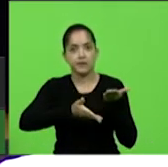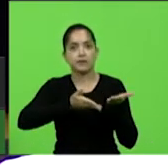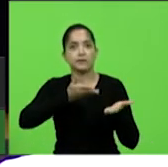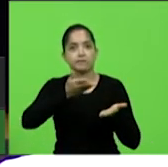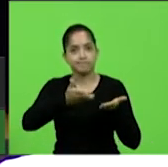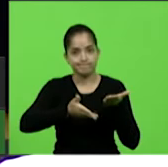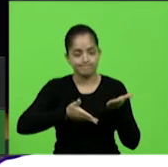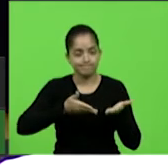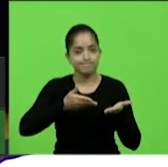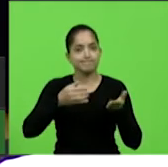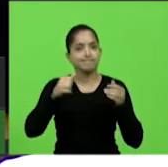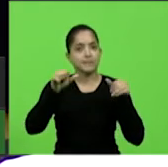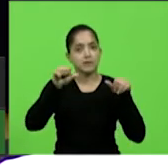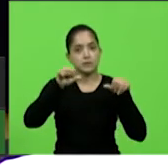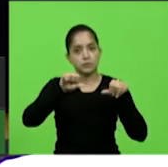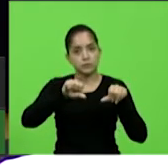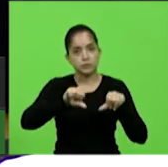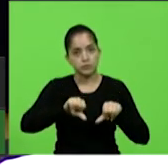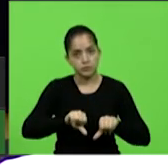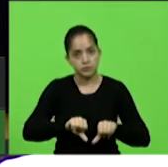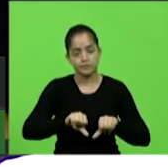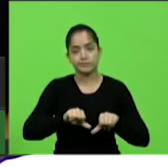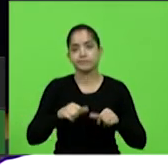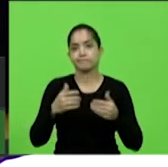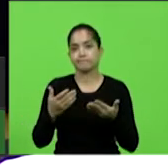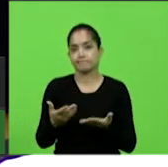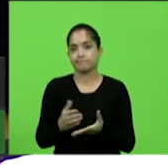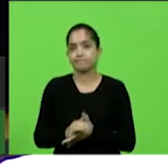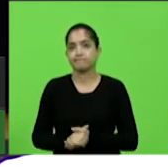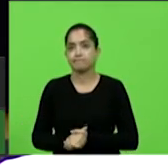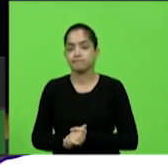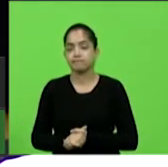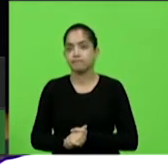sofrível no que é entregue para Santa Catarina.